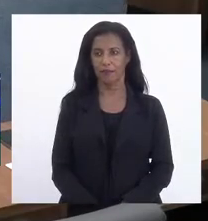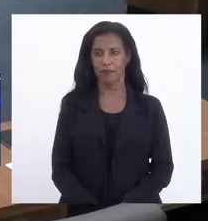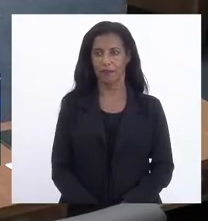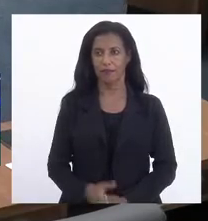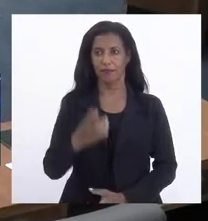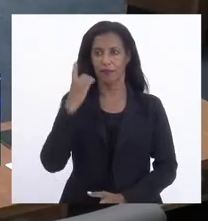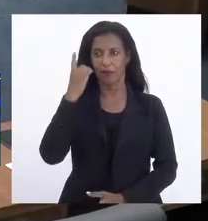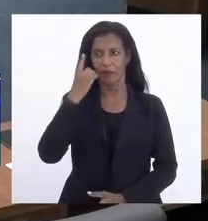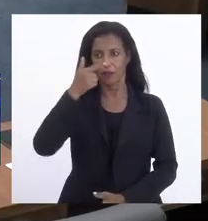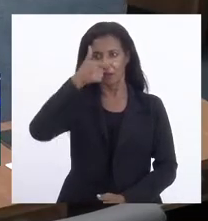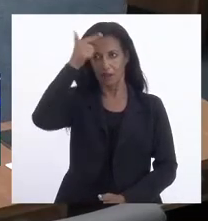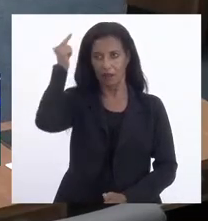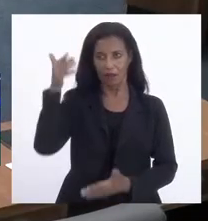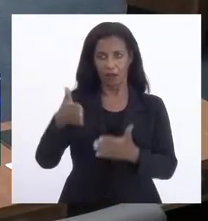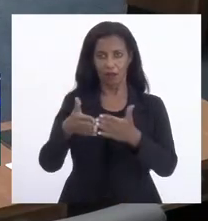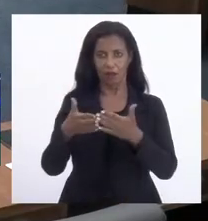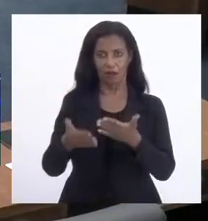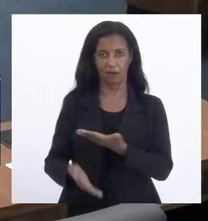Deputado Luiz Paulo, por favor.